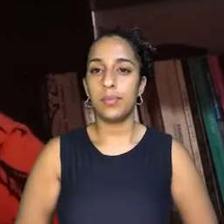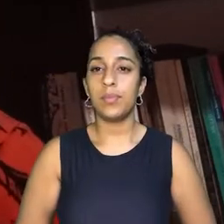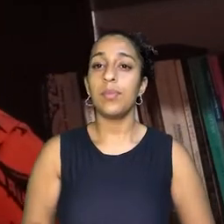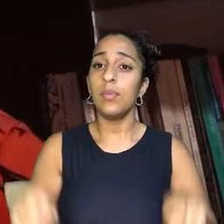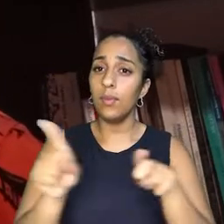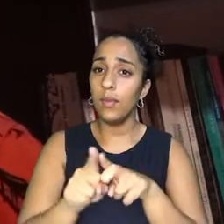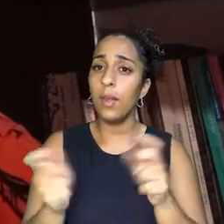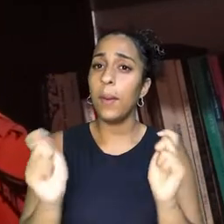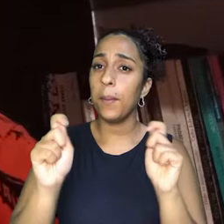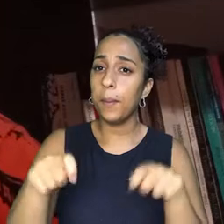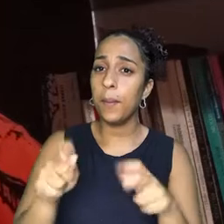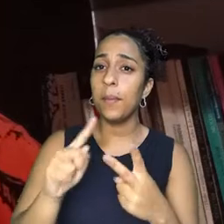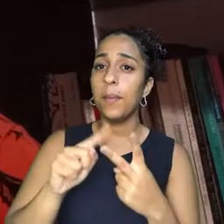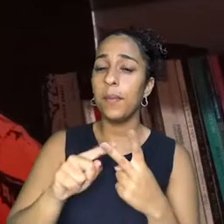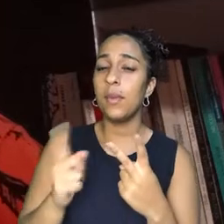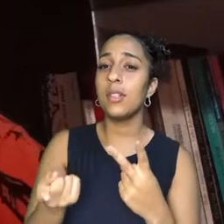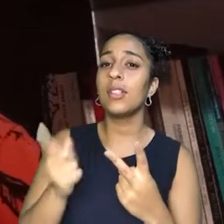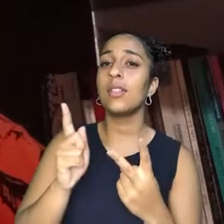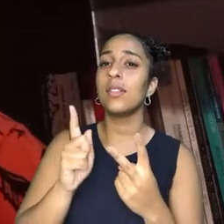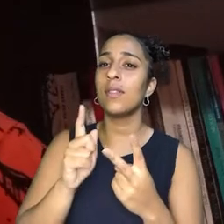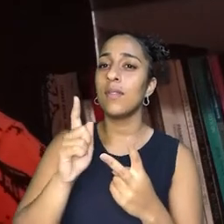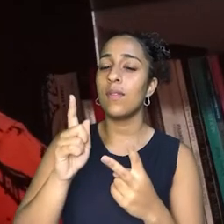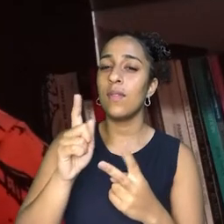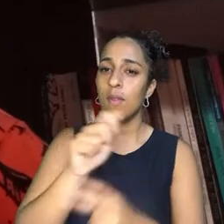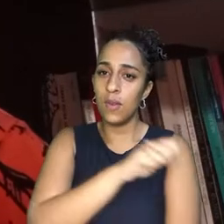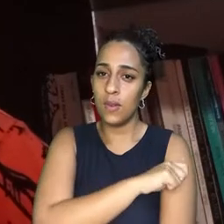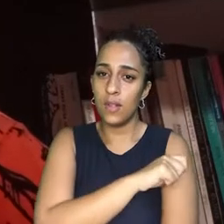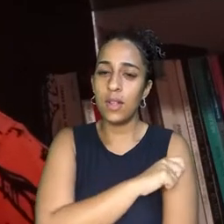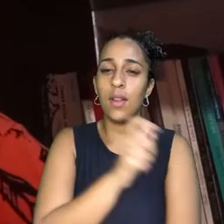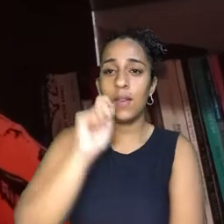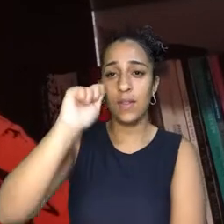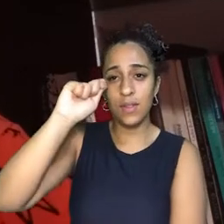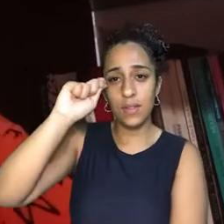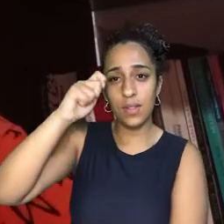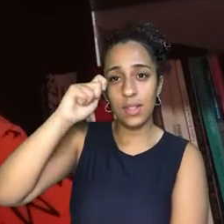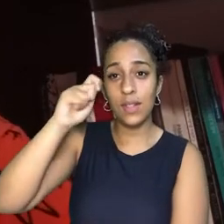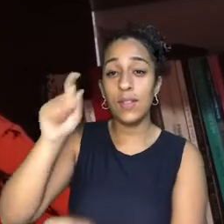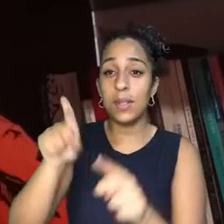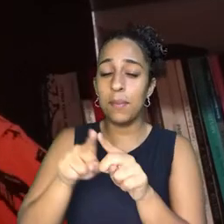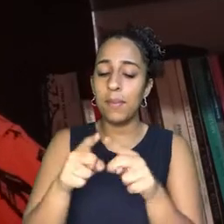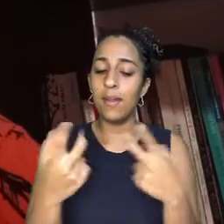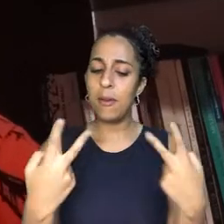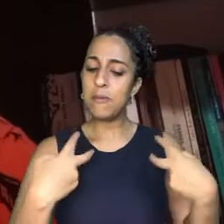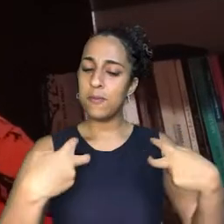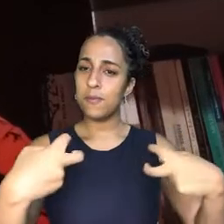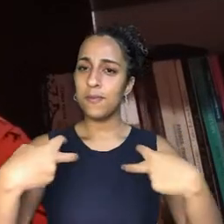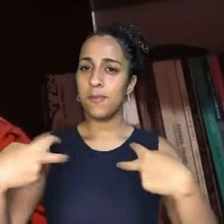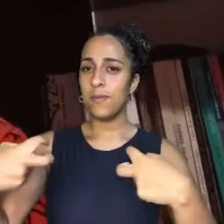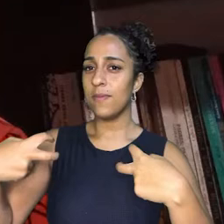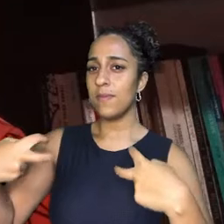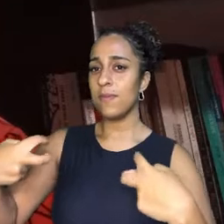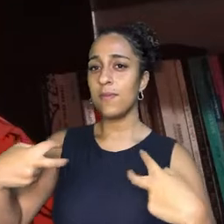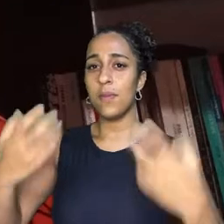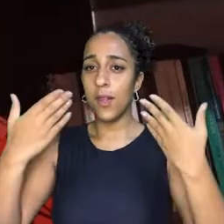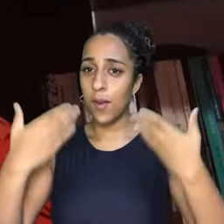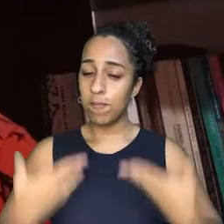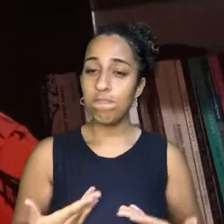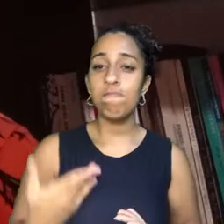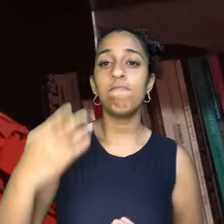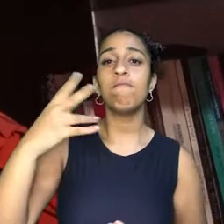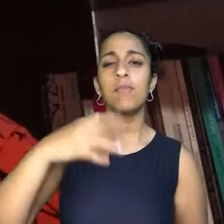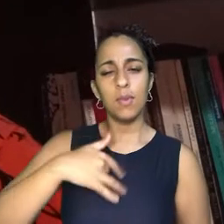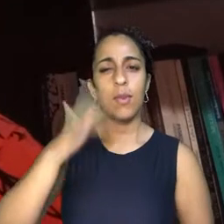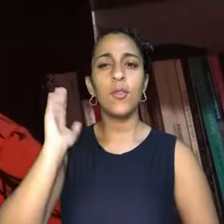também possibilita os nossos estudantes negros afrodescende a também se perceberem como sujeitos históricos